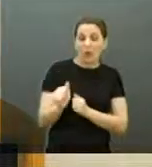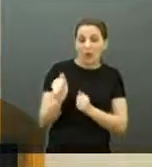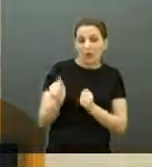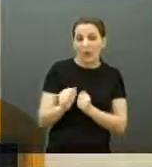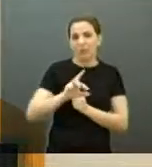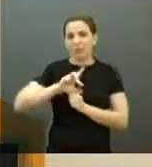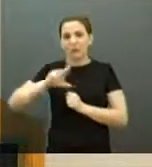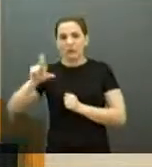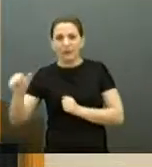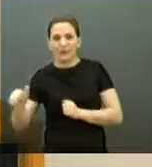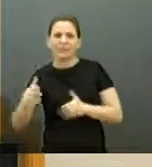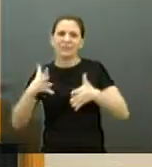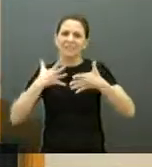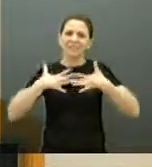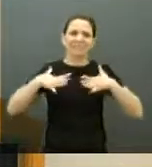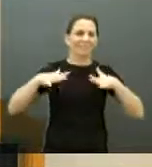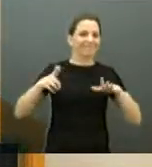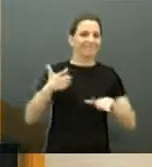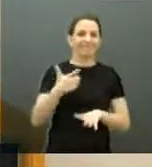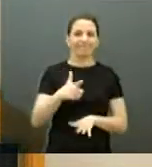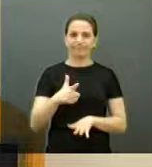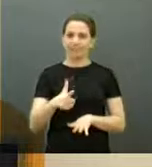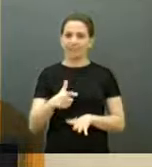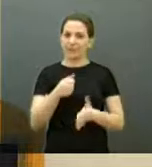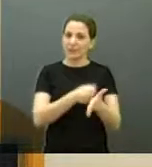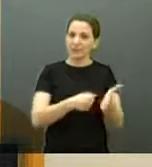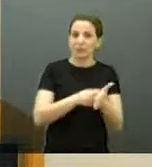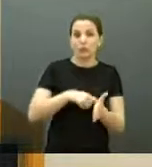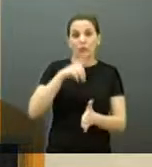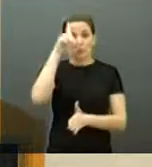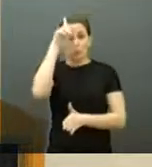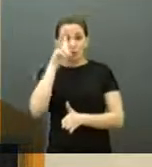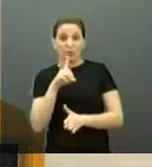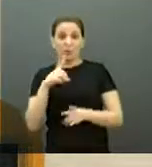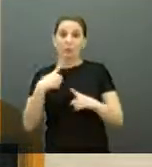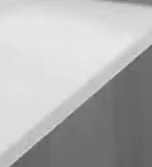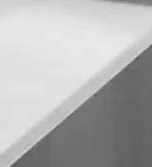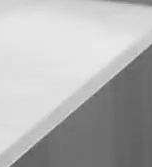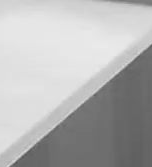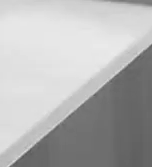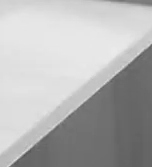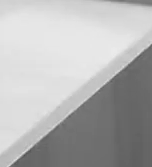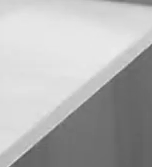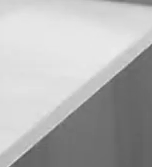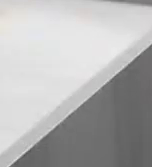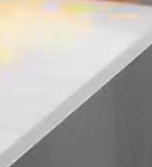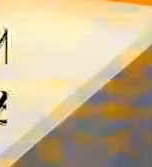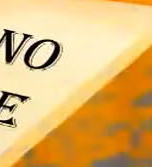insatisfeita, participe e exija os seus direitos, porque isso é democracia. Obrigada.